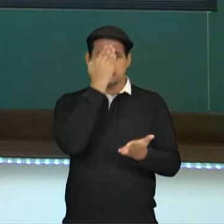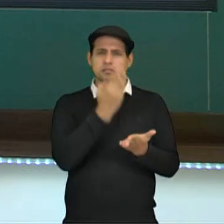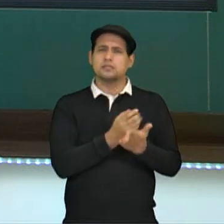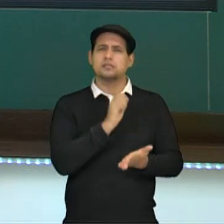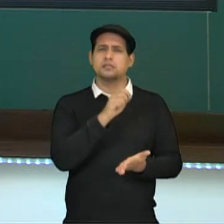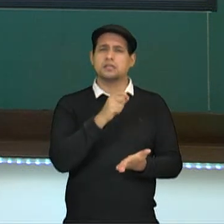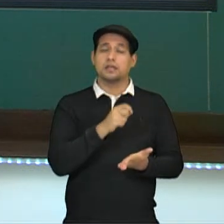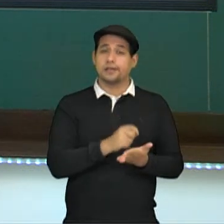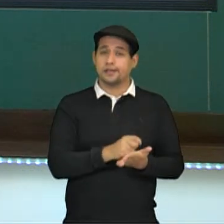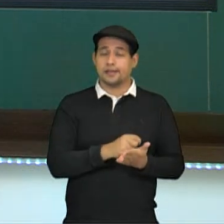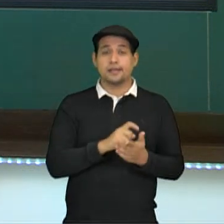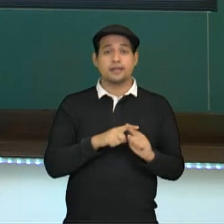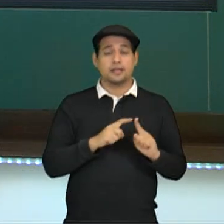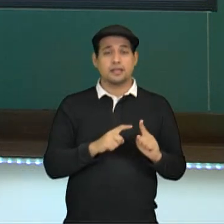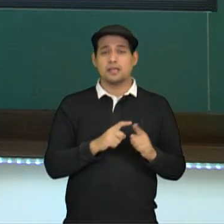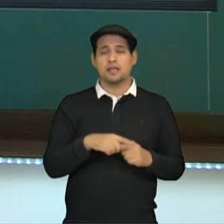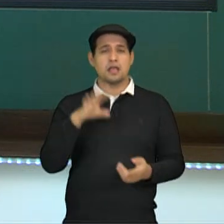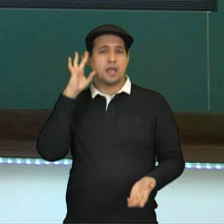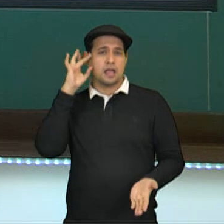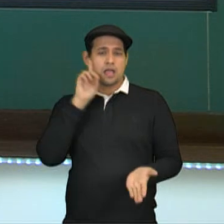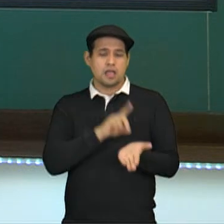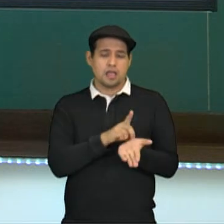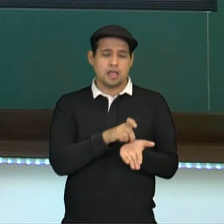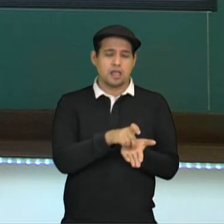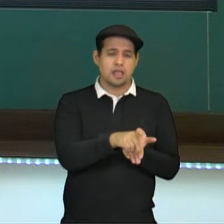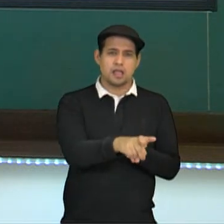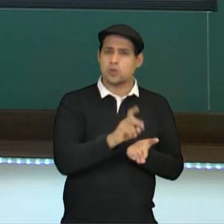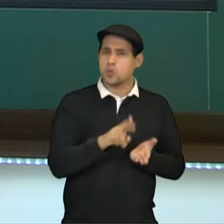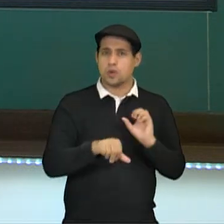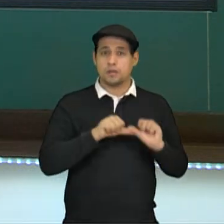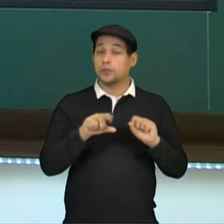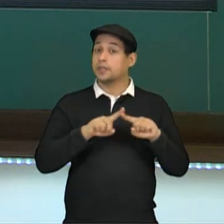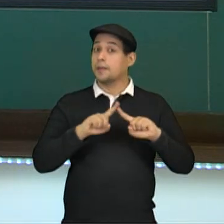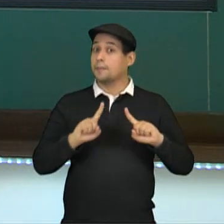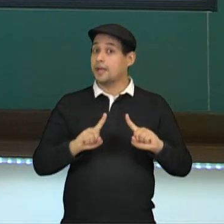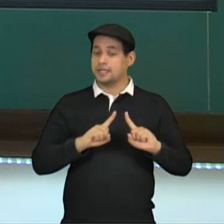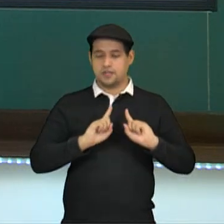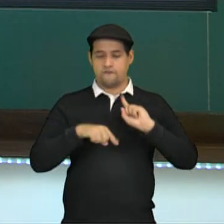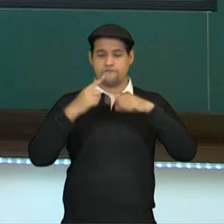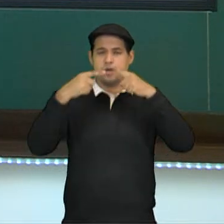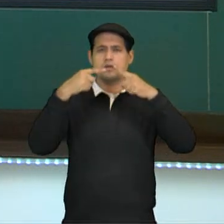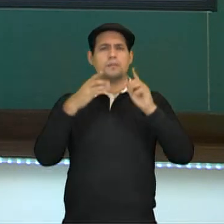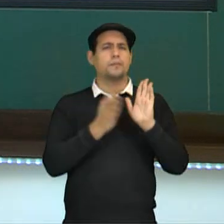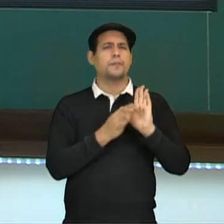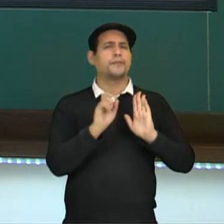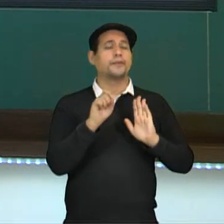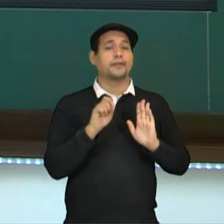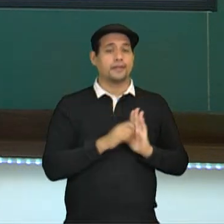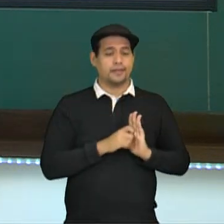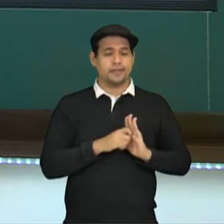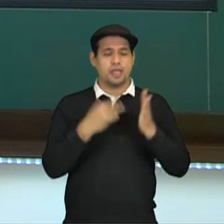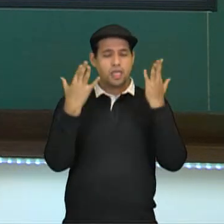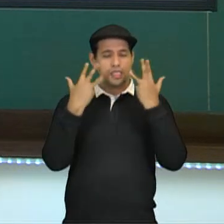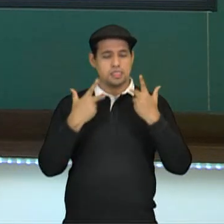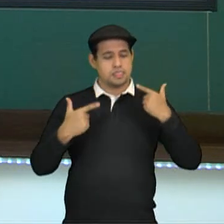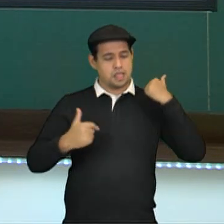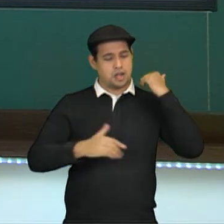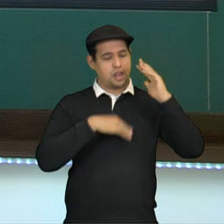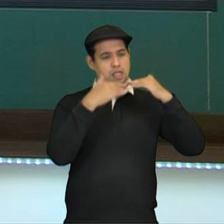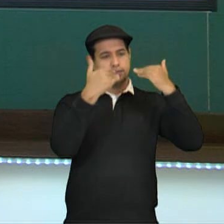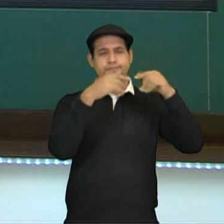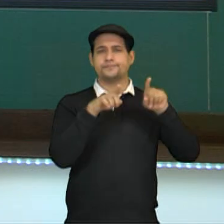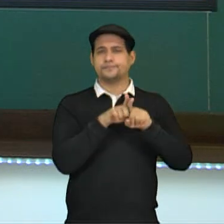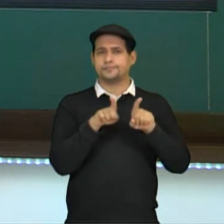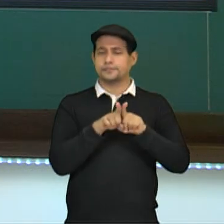as espécies eram imutáveis. Já o evolucionismo, ele propõe que as espécies evoluem,